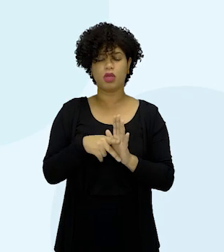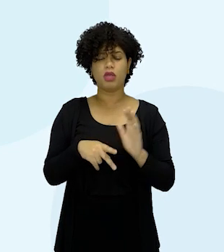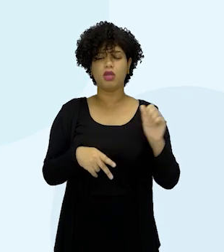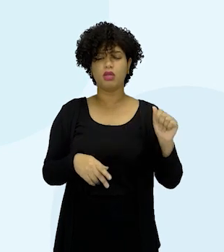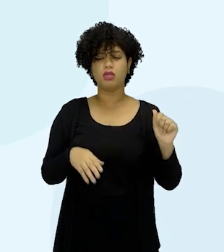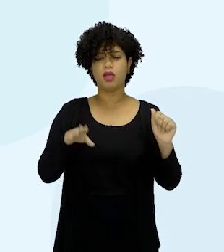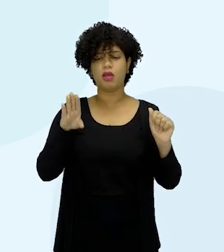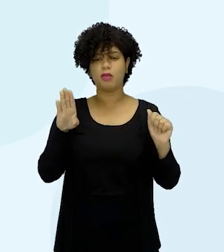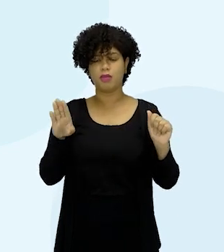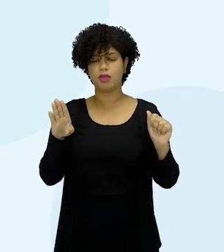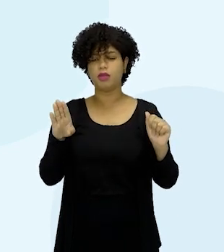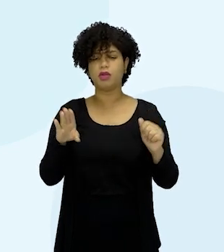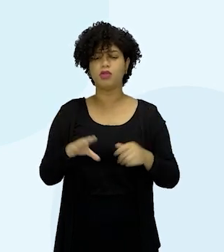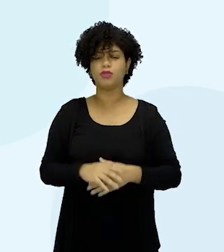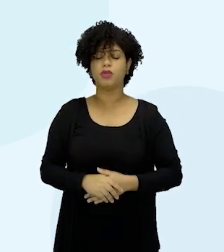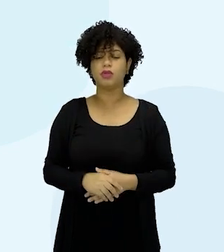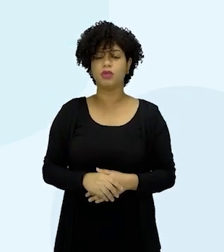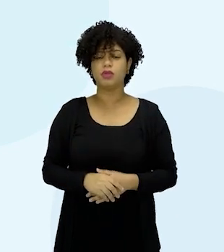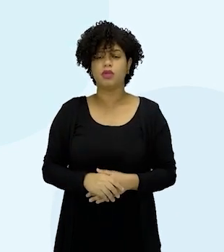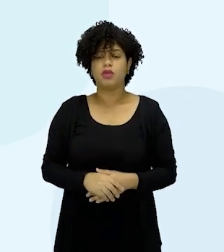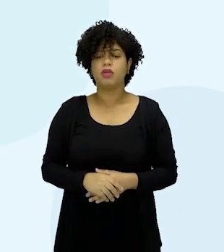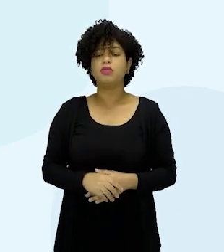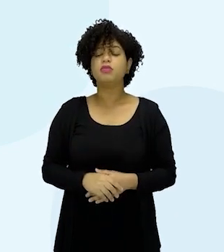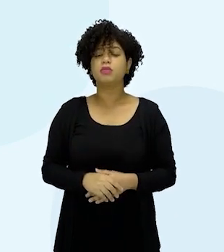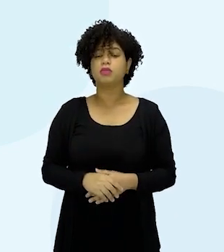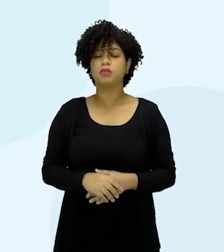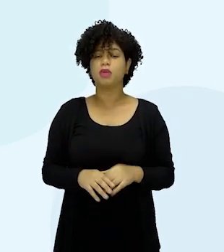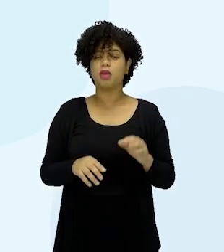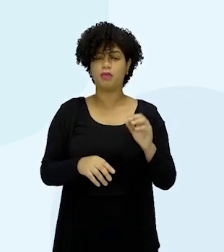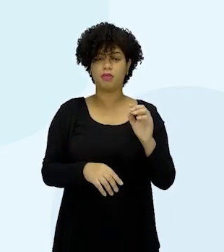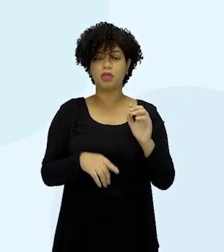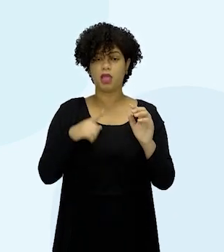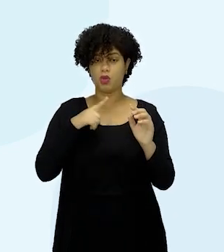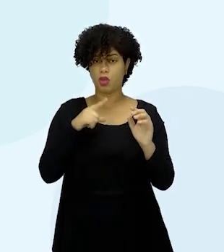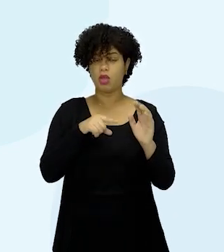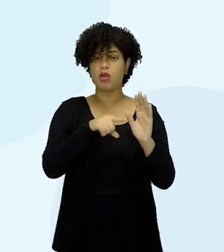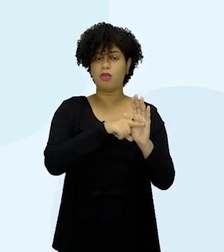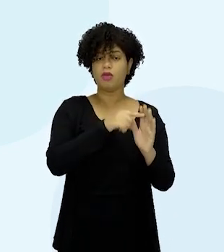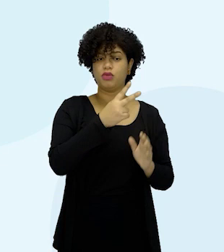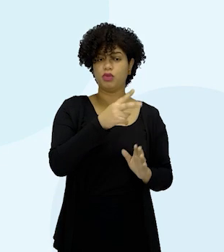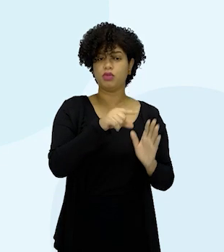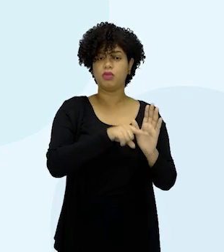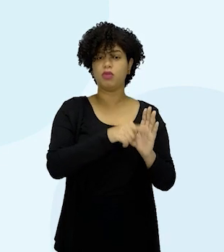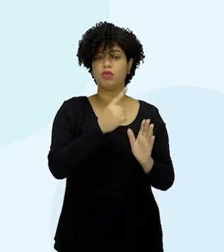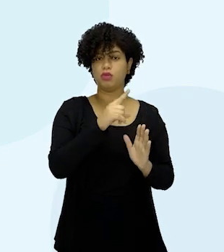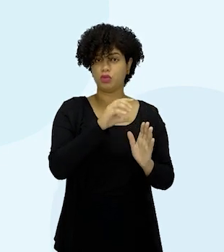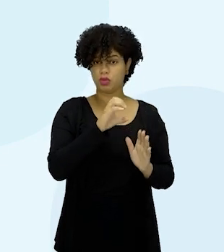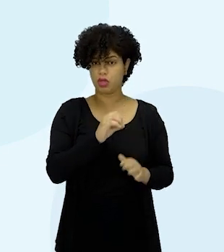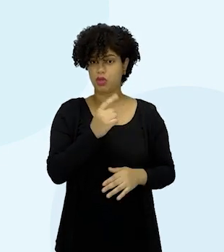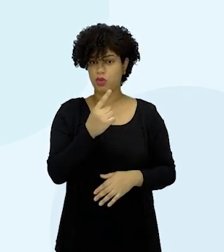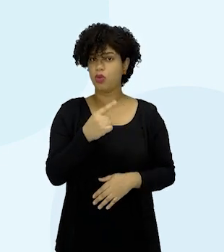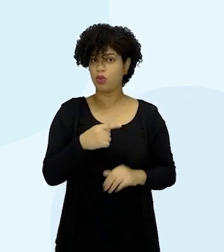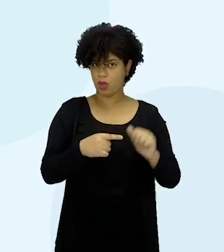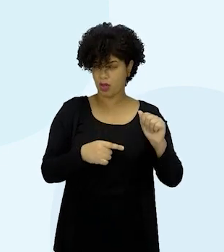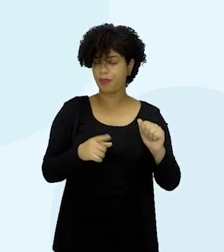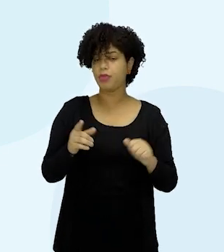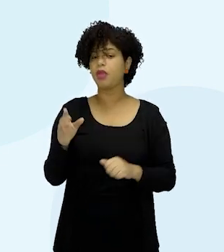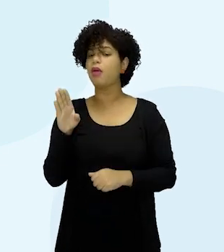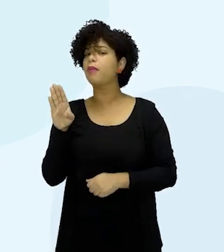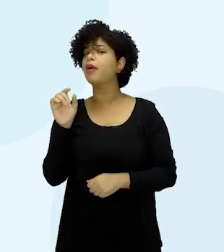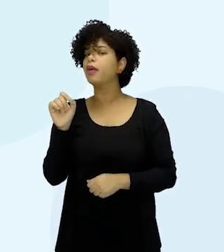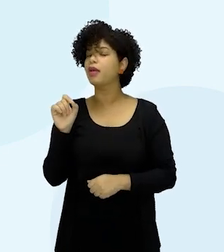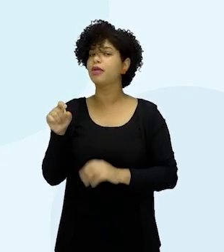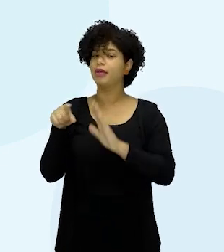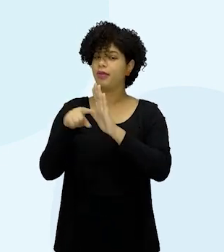menos 2, menos 1, 0 e 1. Tem 4 elementos aí, tá bom? Conjunto B, menos 4, menos 2, 2